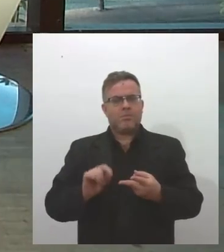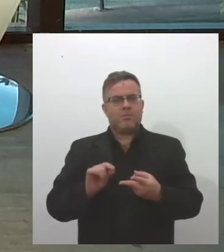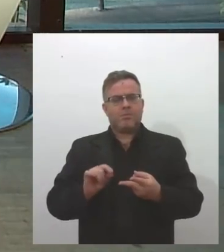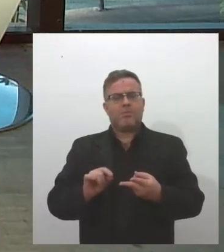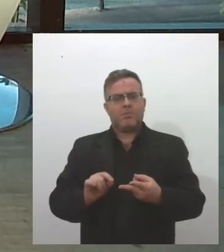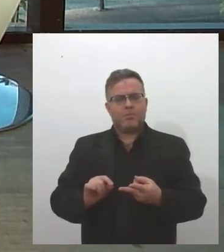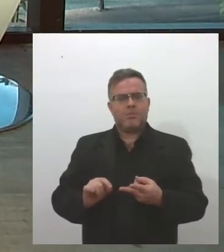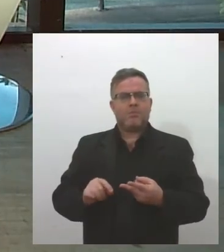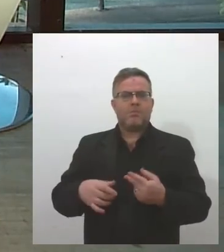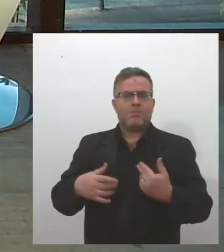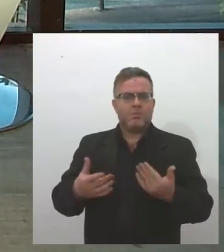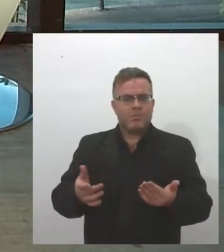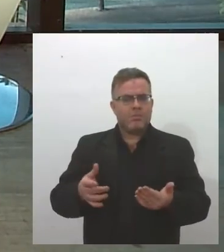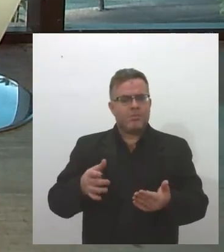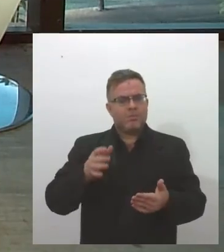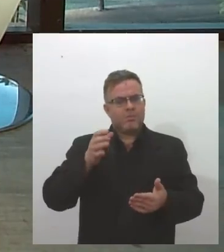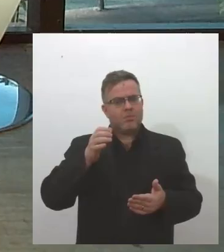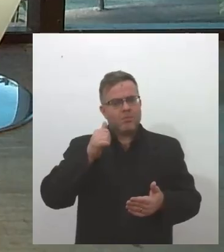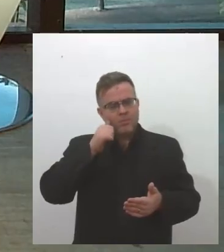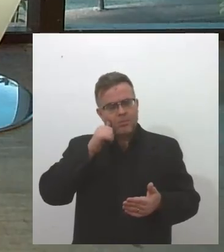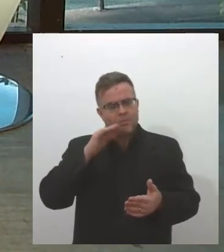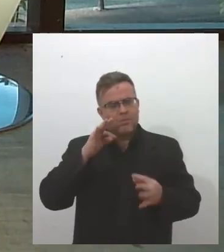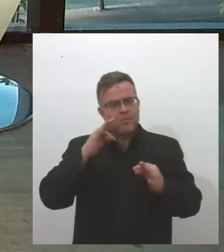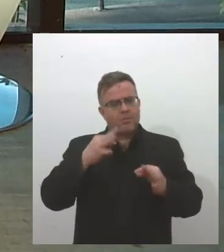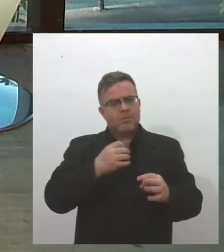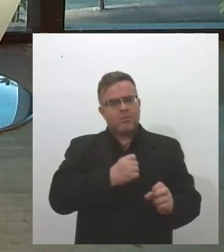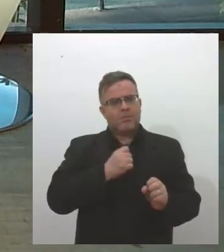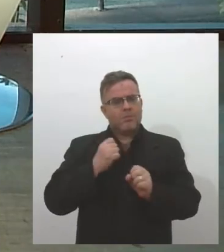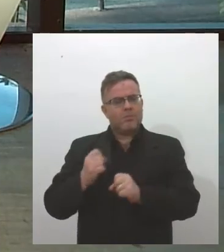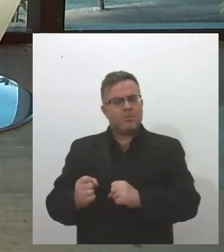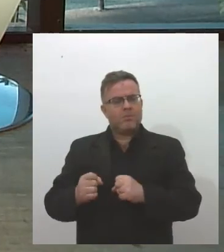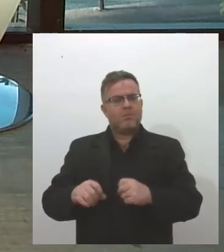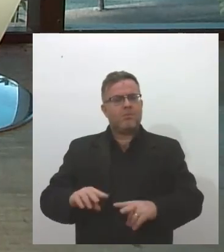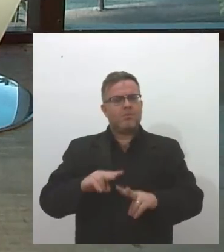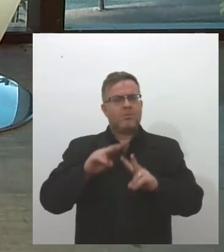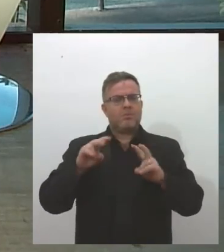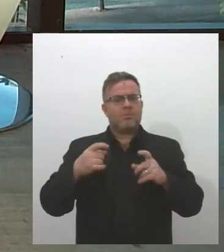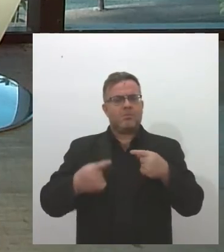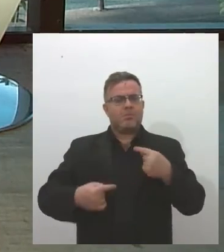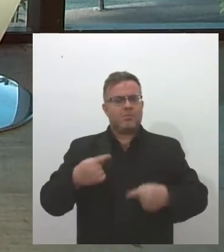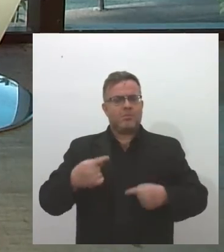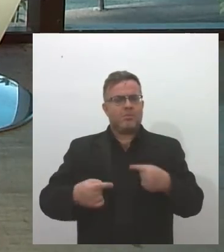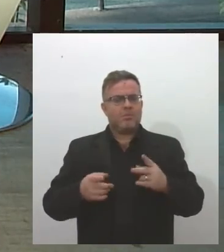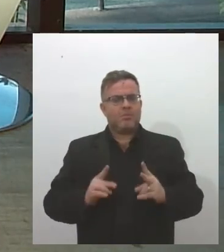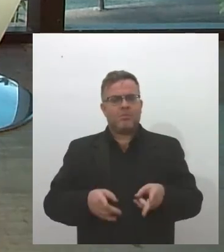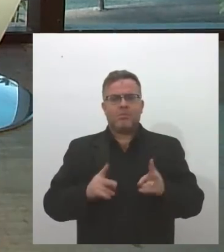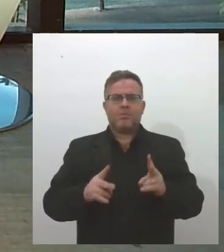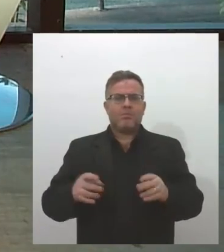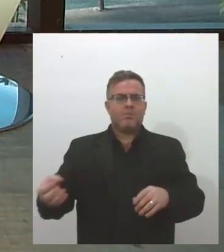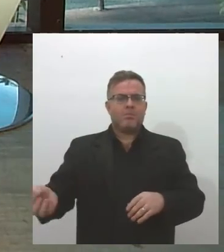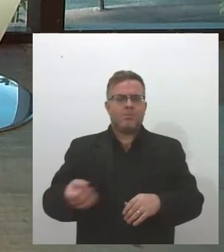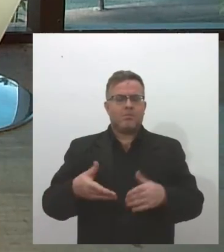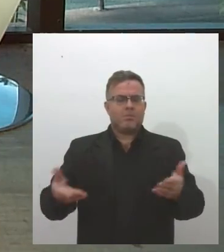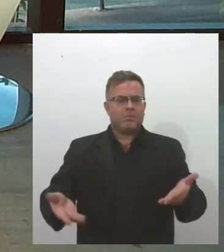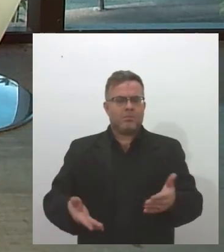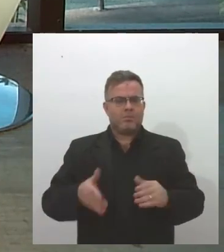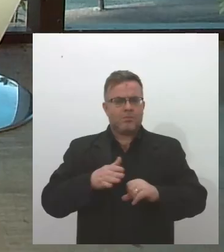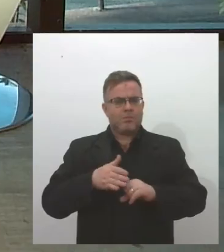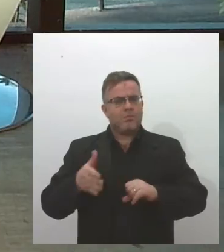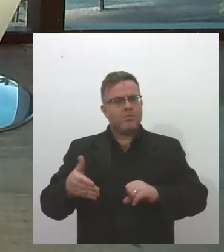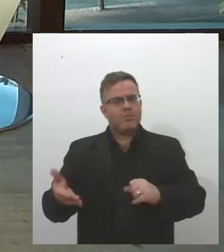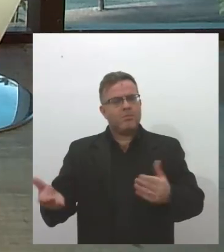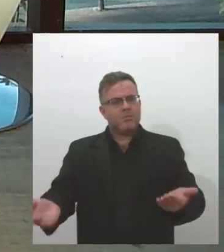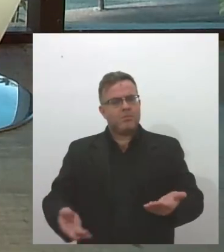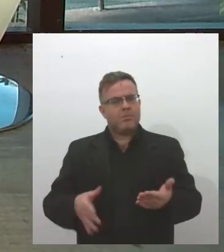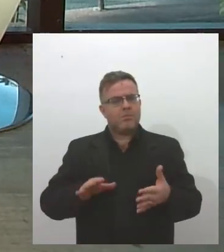no Comando. E sempre vale a pena, né? Porque super, são temas, assim, bem interessantes, temas atuais, voltados para o